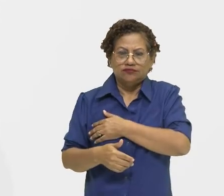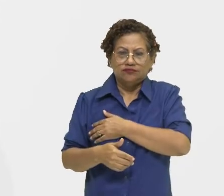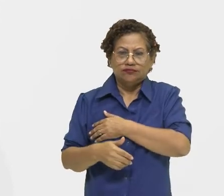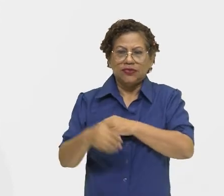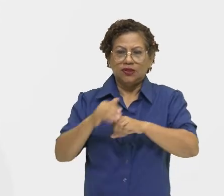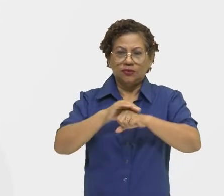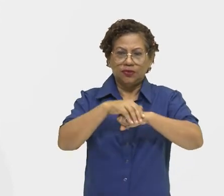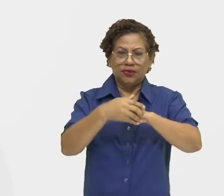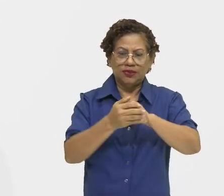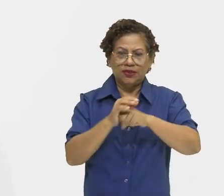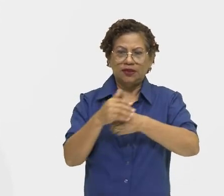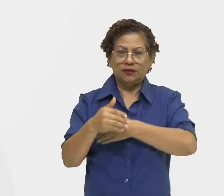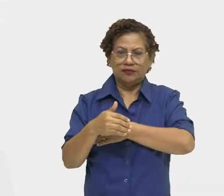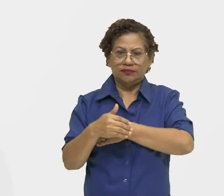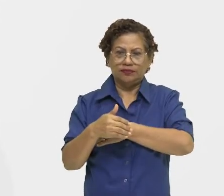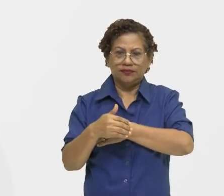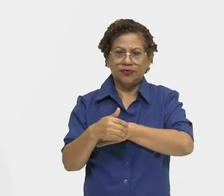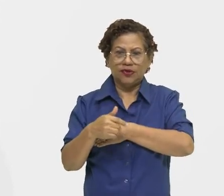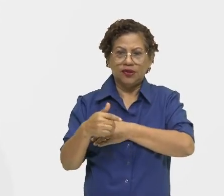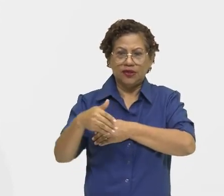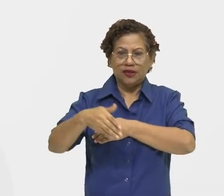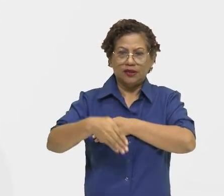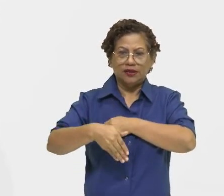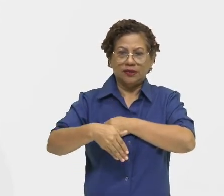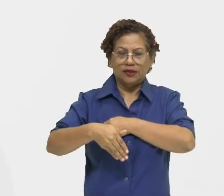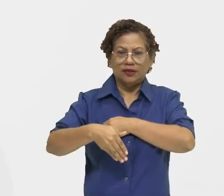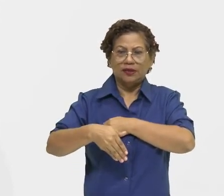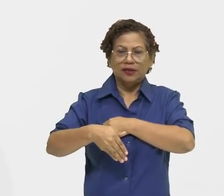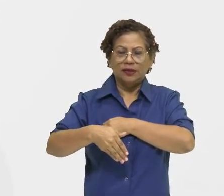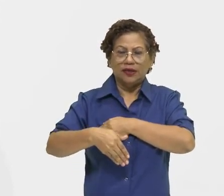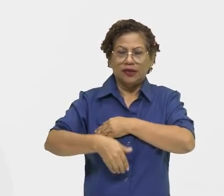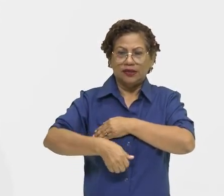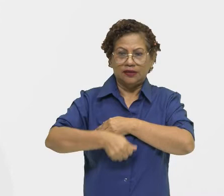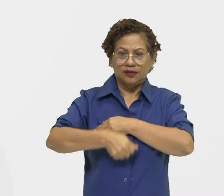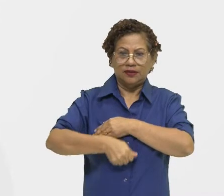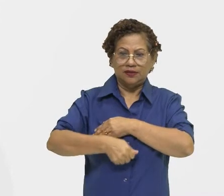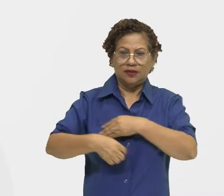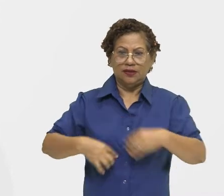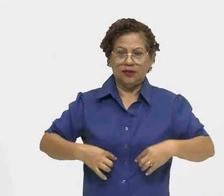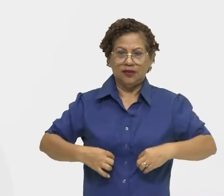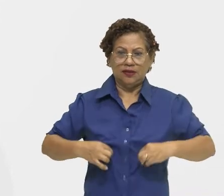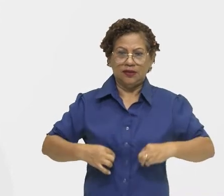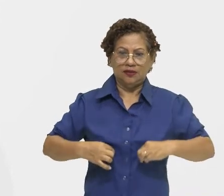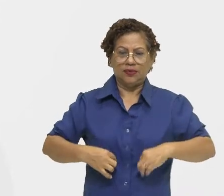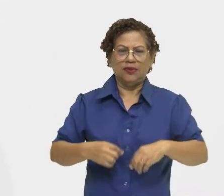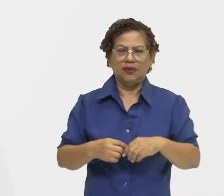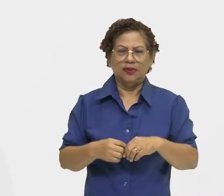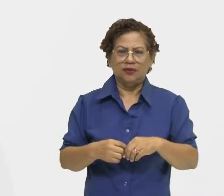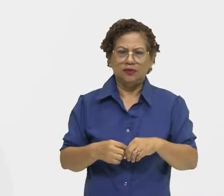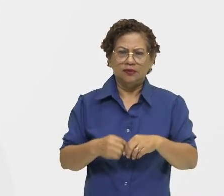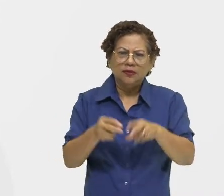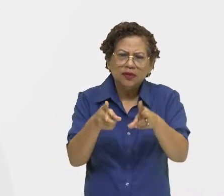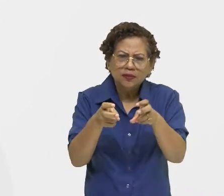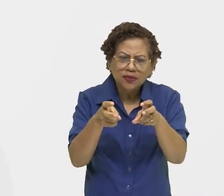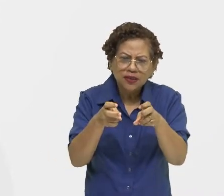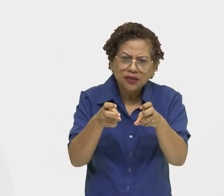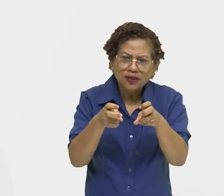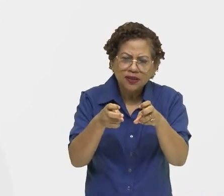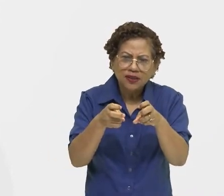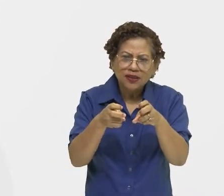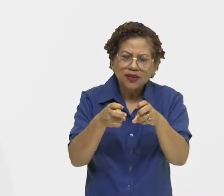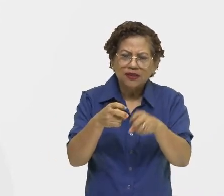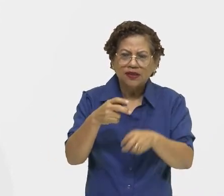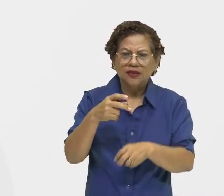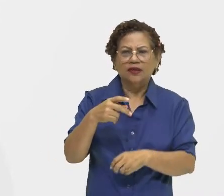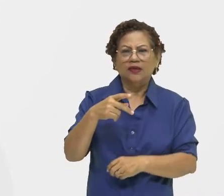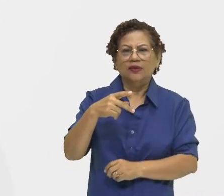braço e no outro braço ela está segurando um tecido. Por que a gente percebe que é um tecido?